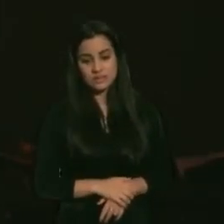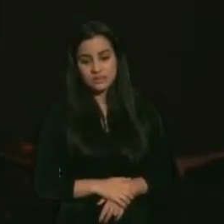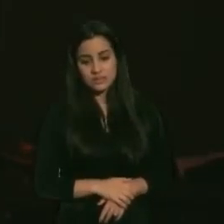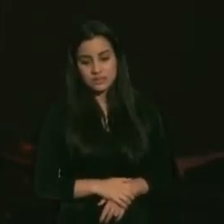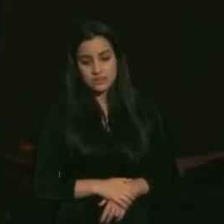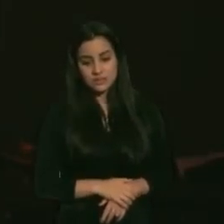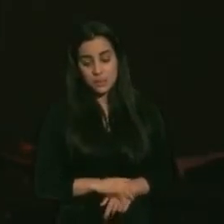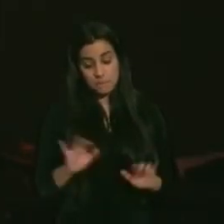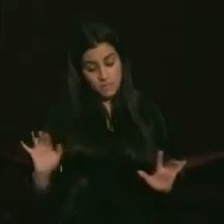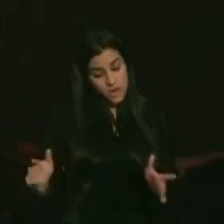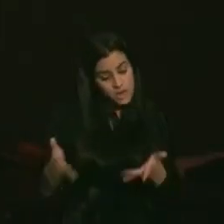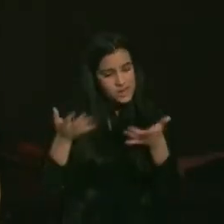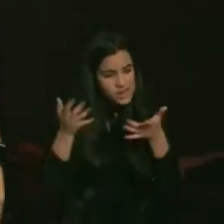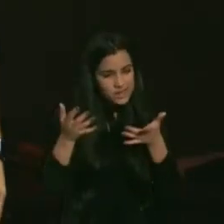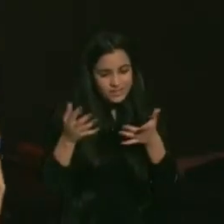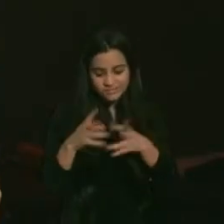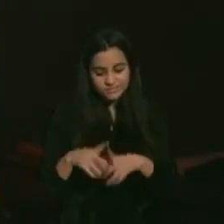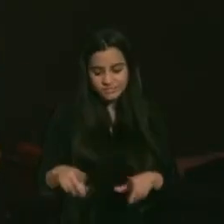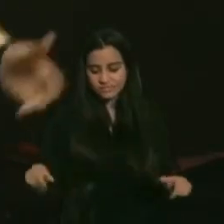Promoções,